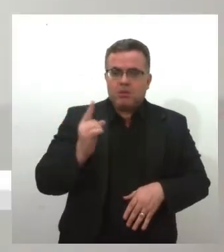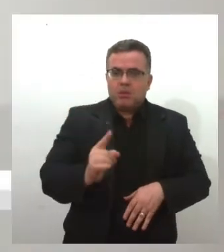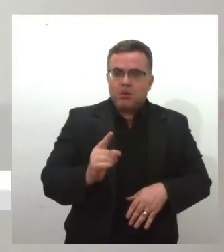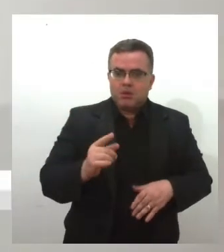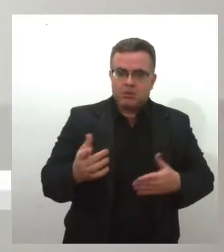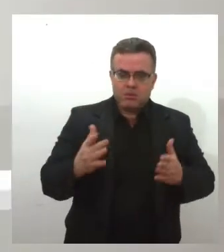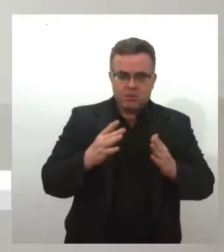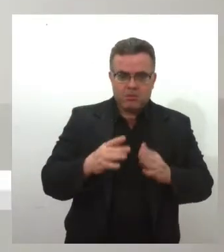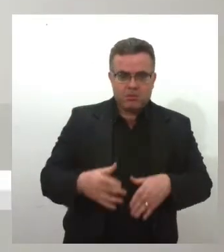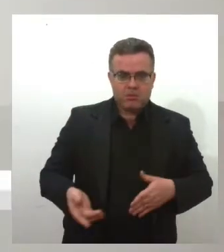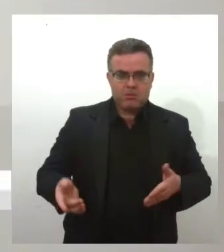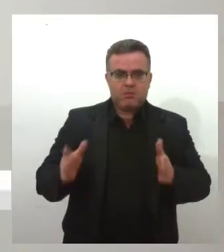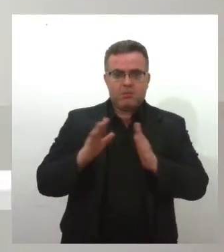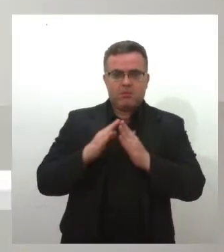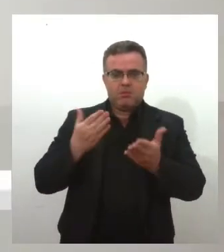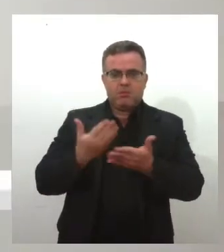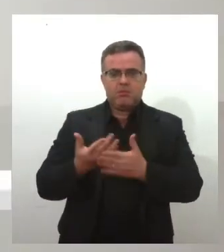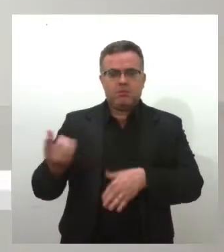chegou da escola